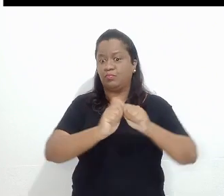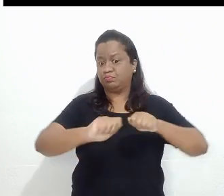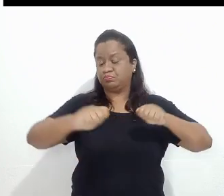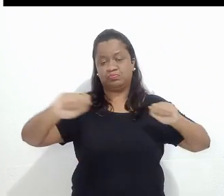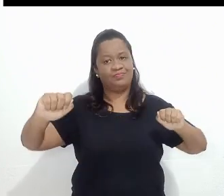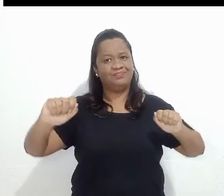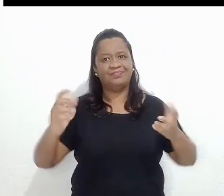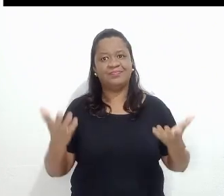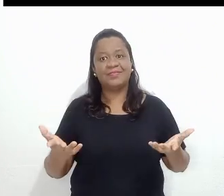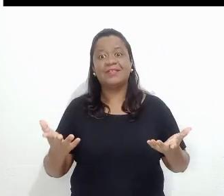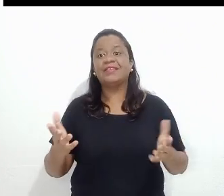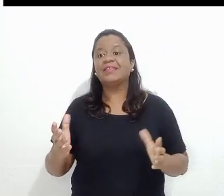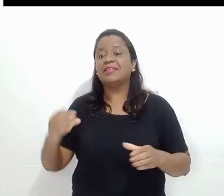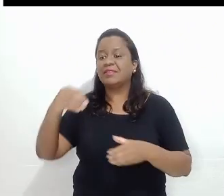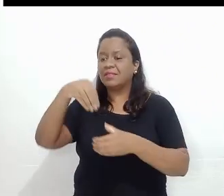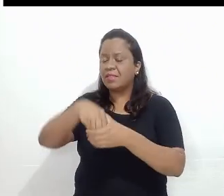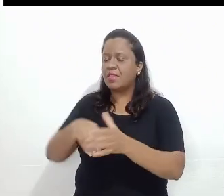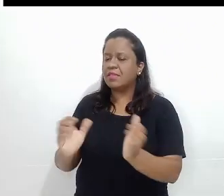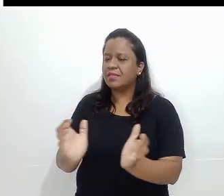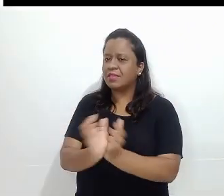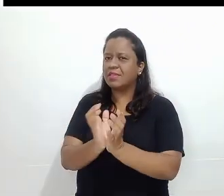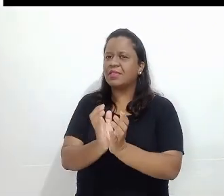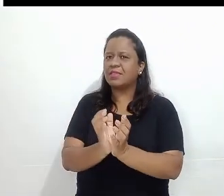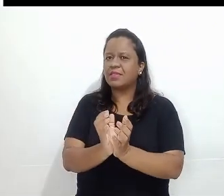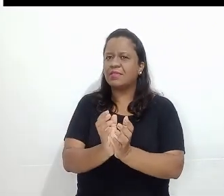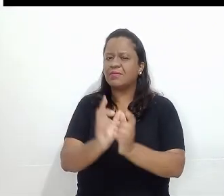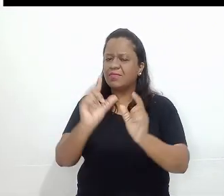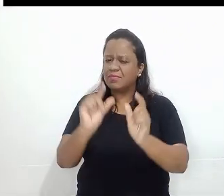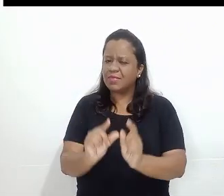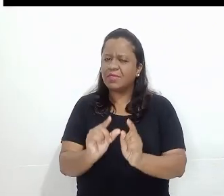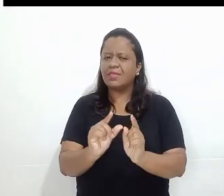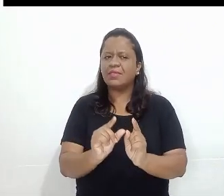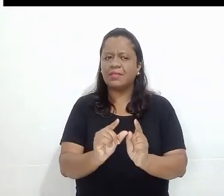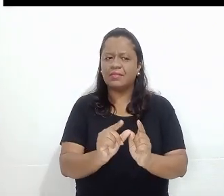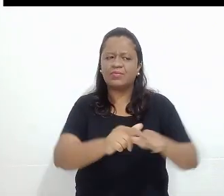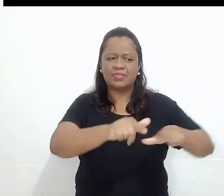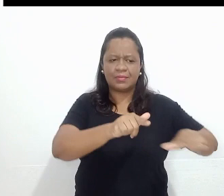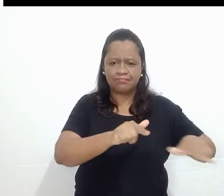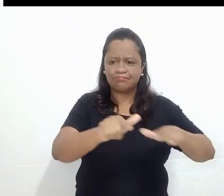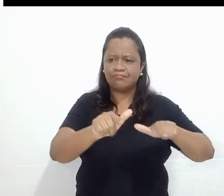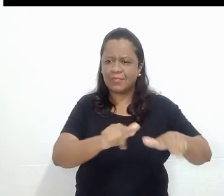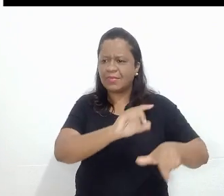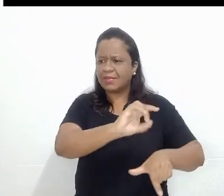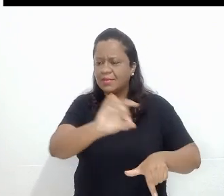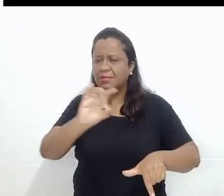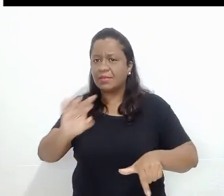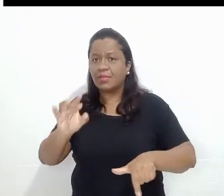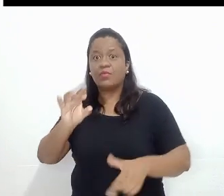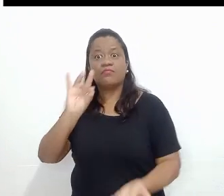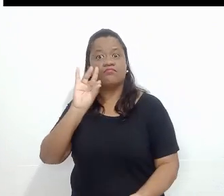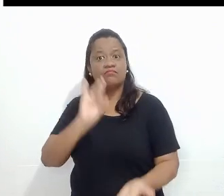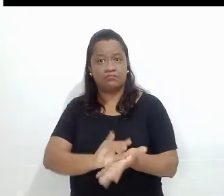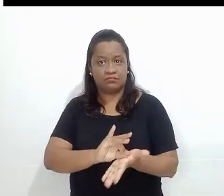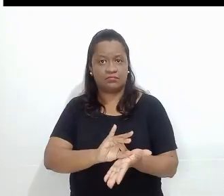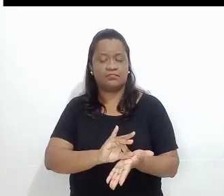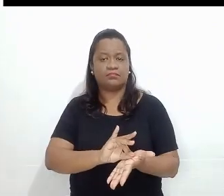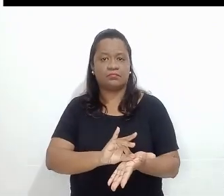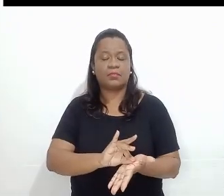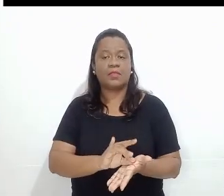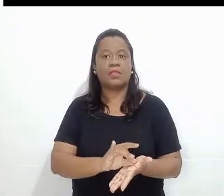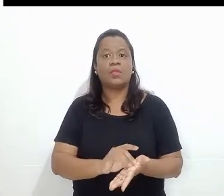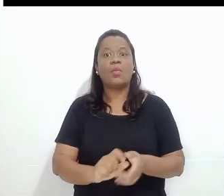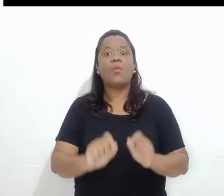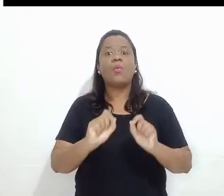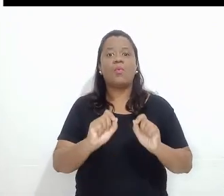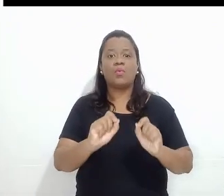vocês entendam numa equipe enxuta a tarefa de cada um na real. Tá? Então, o que é o boletim de câmera que